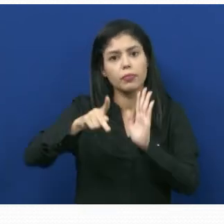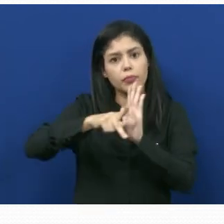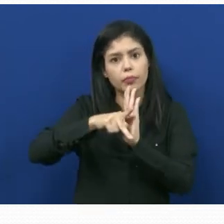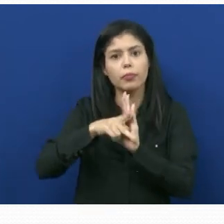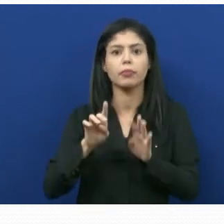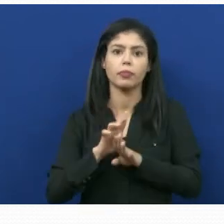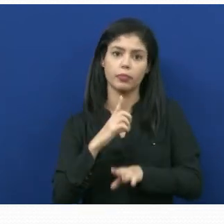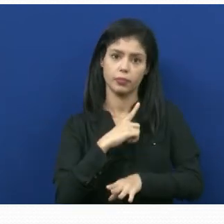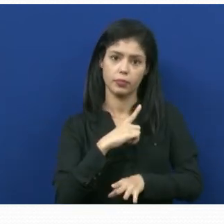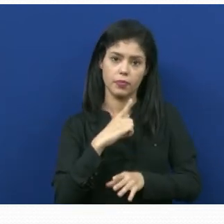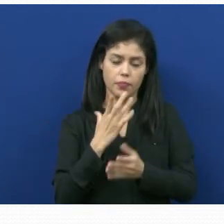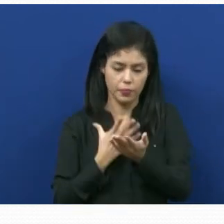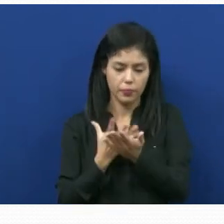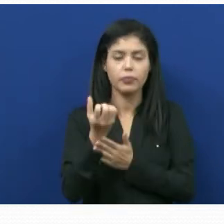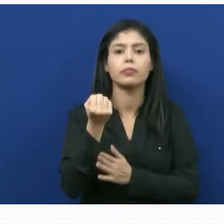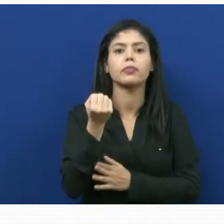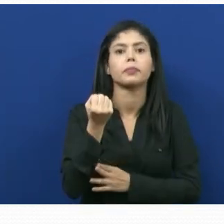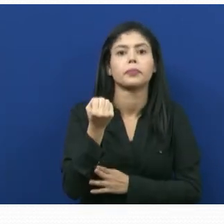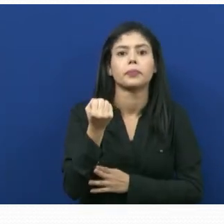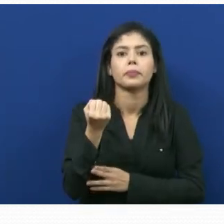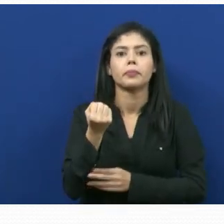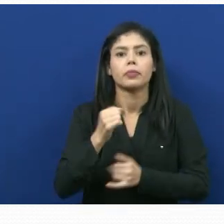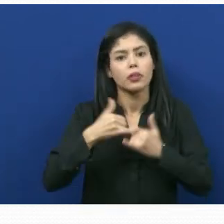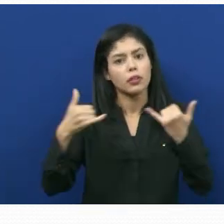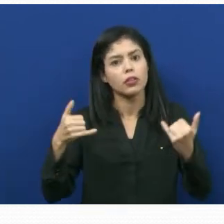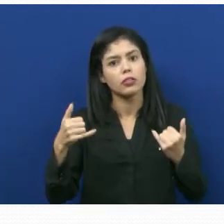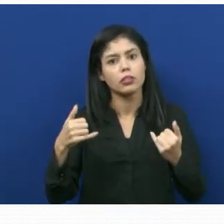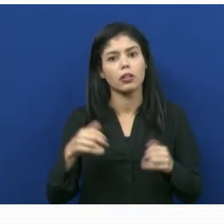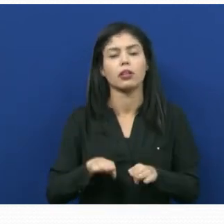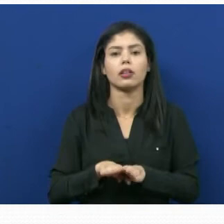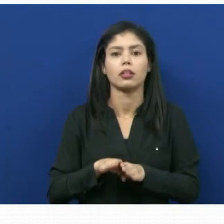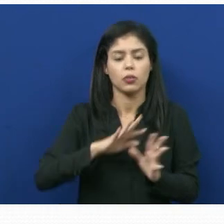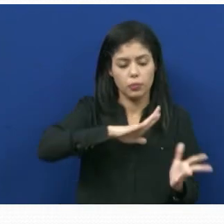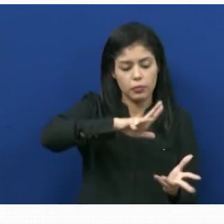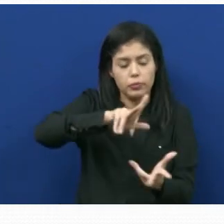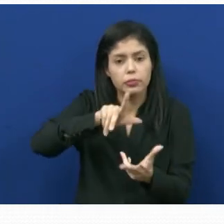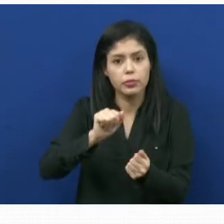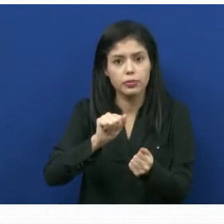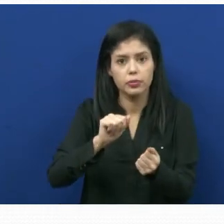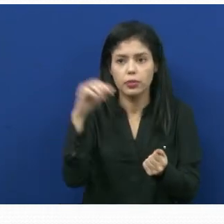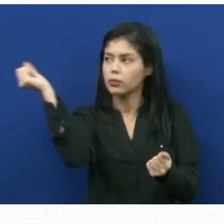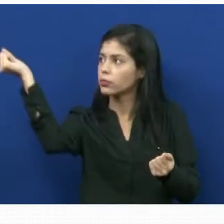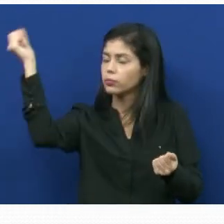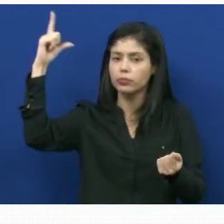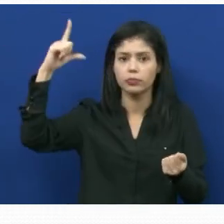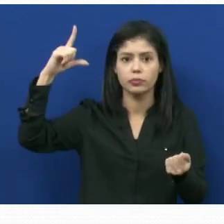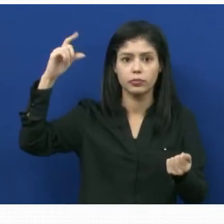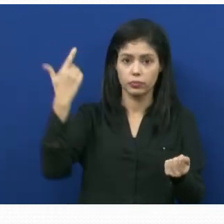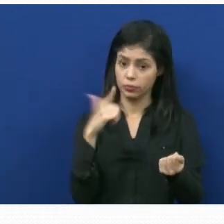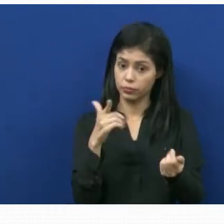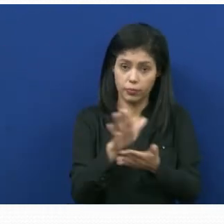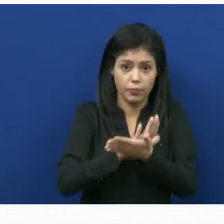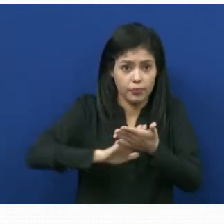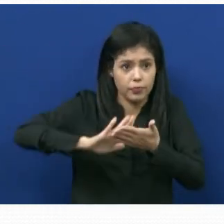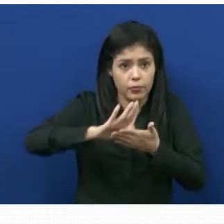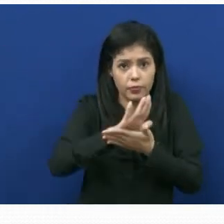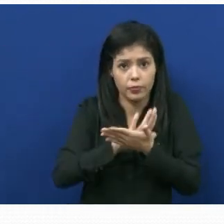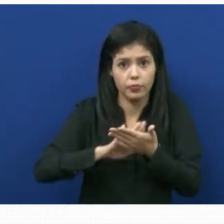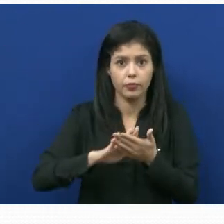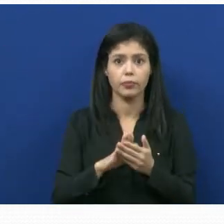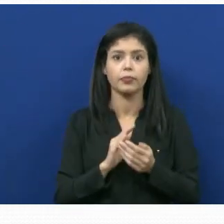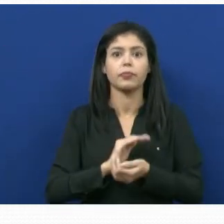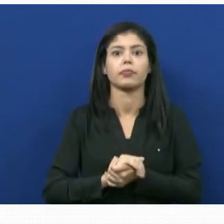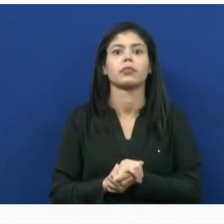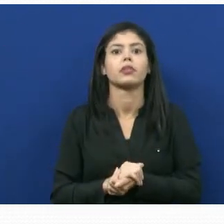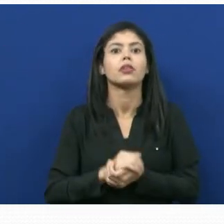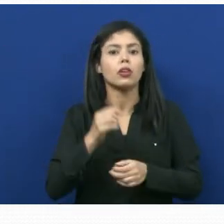de nós recebermos energia, porque entre o nosso planeta e o Sol não há matéria, na ausência de matéria, que